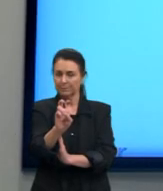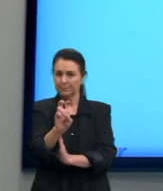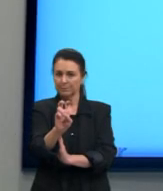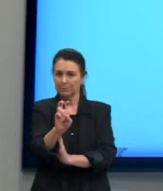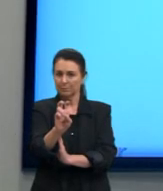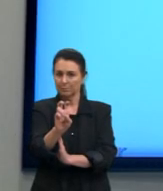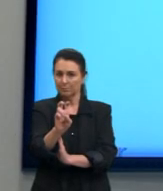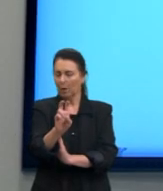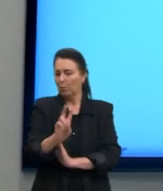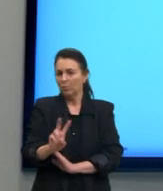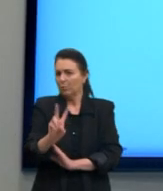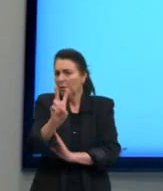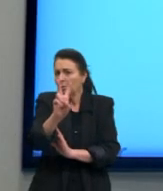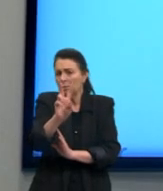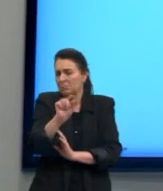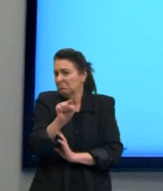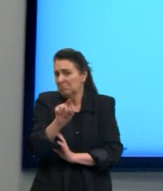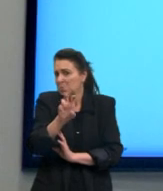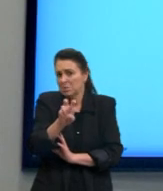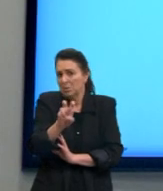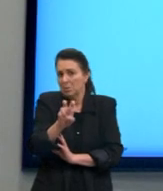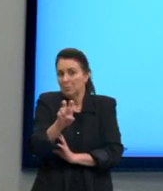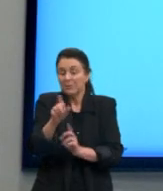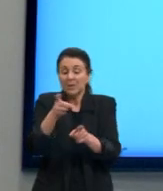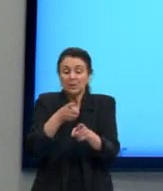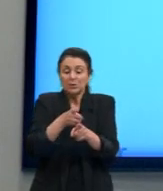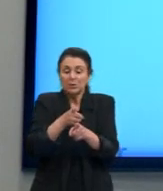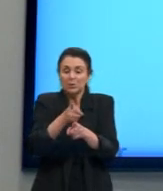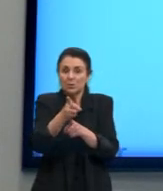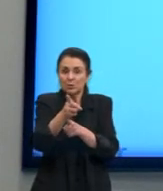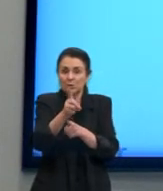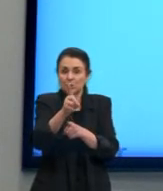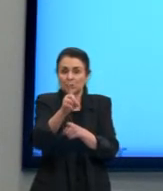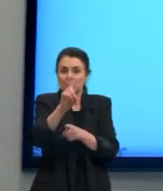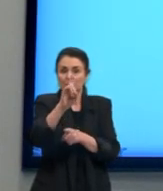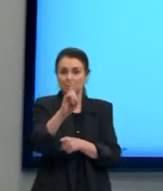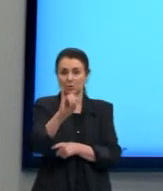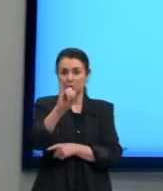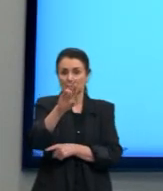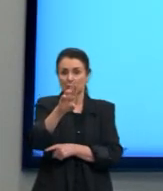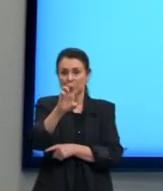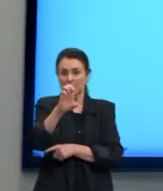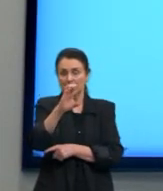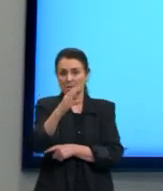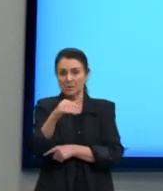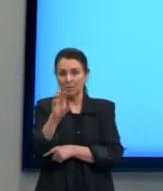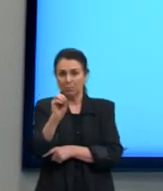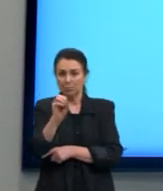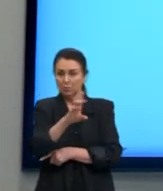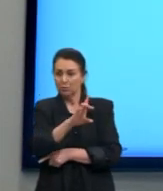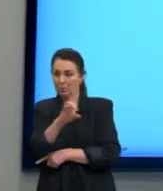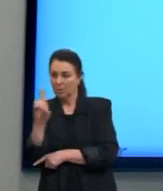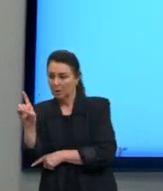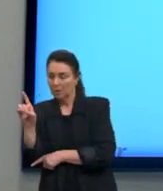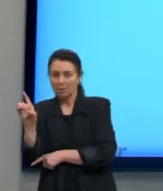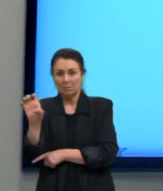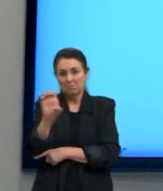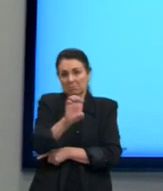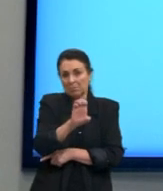eu não pode ser um valor né direção direção é Direita ou esquerda